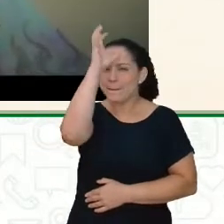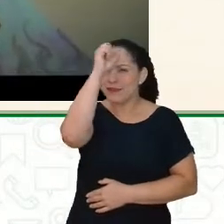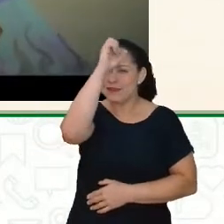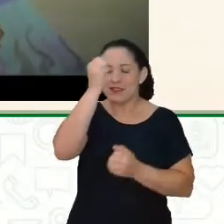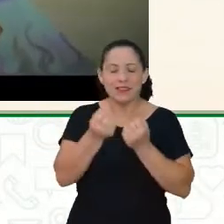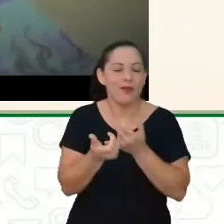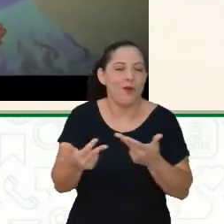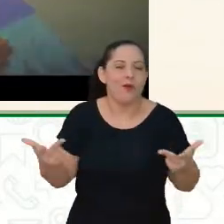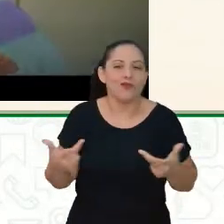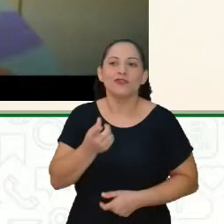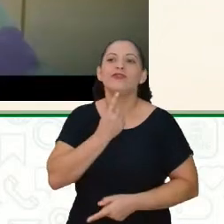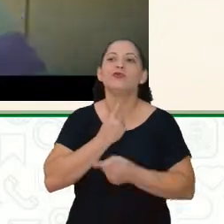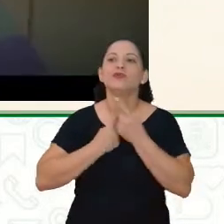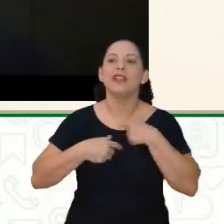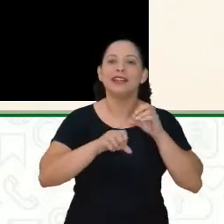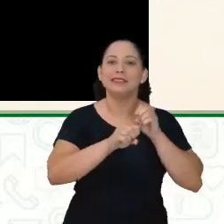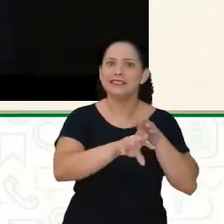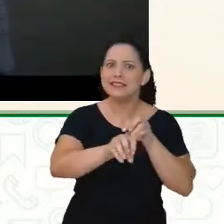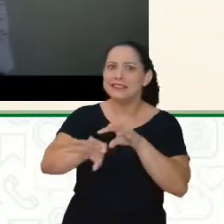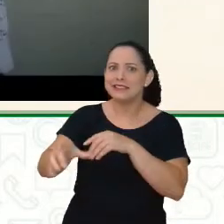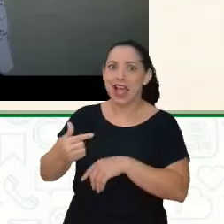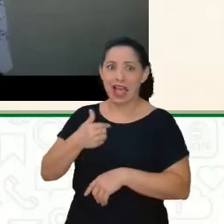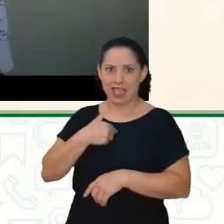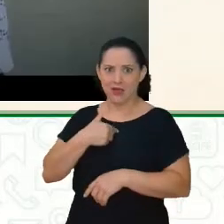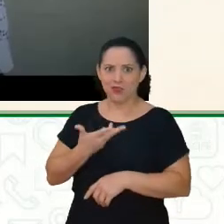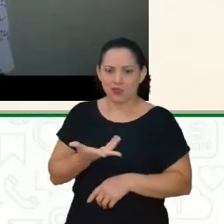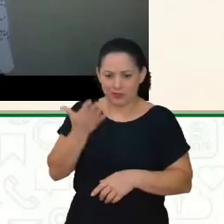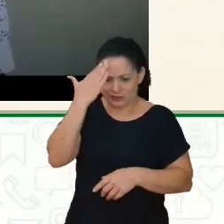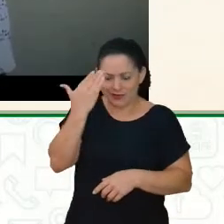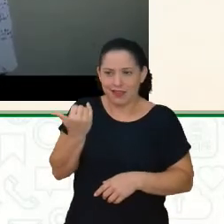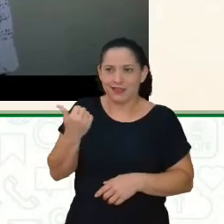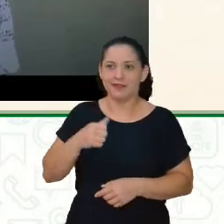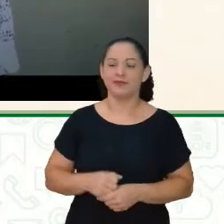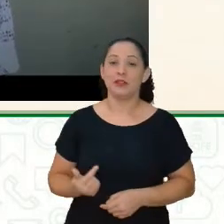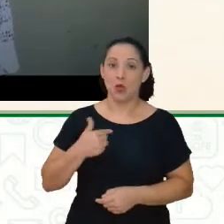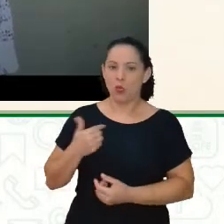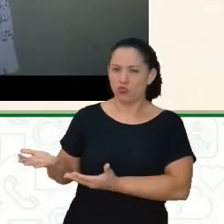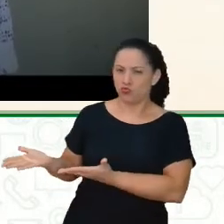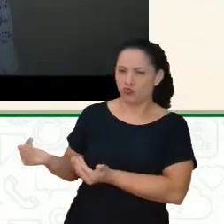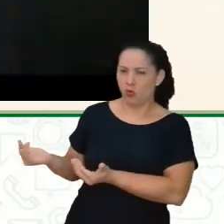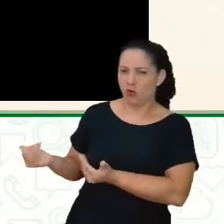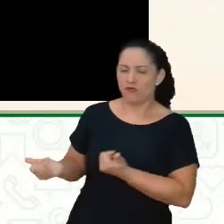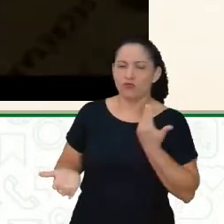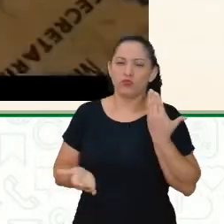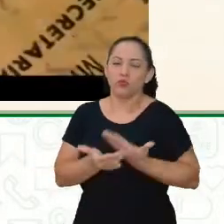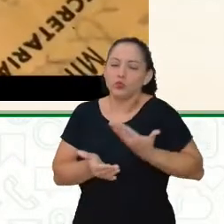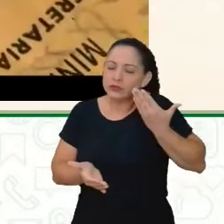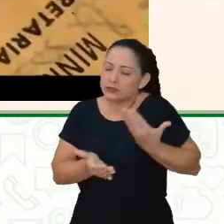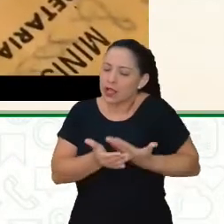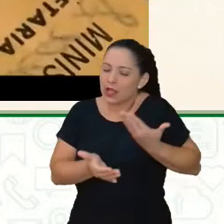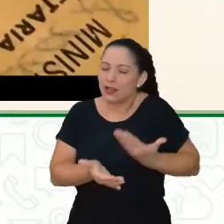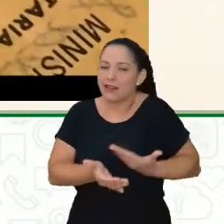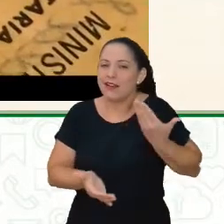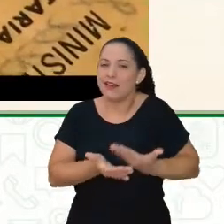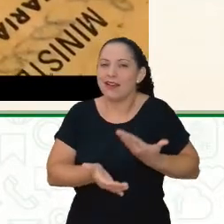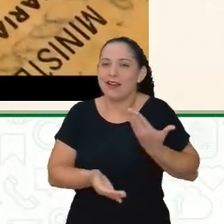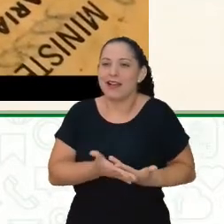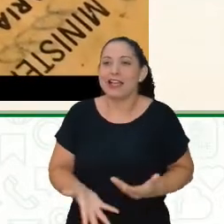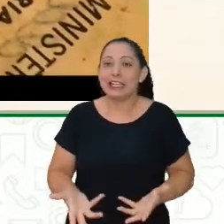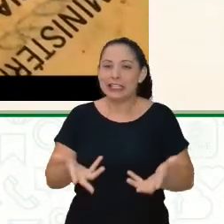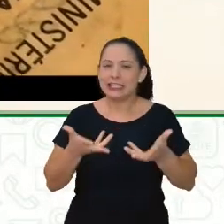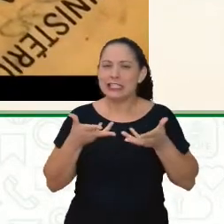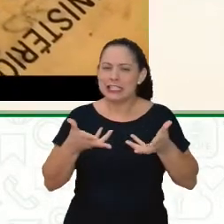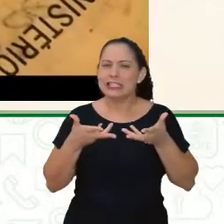então eu tenho vontade de ensinar as pessoas o que eu sei fazer. Se fosse jovem, eu ia estudar e eu queria